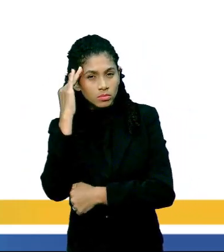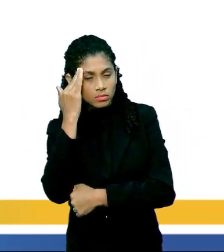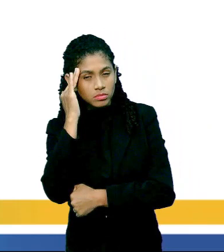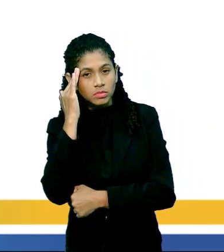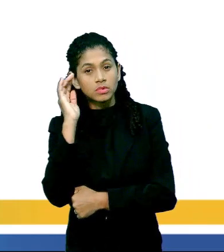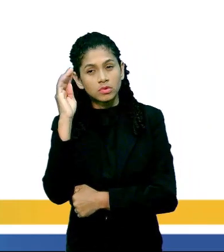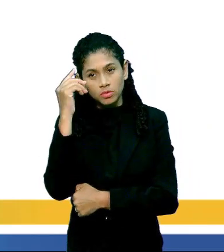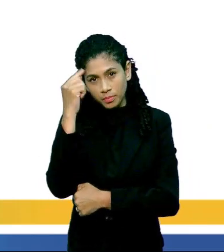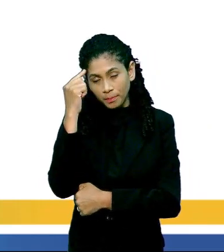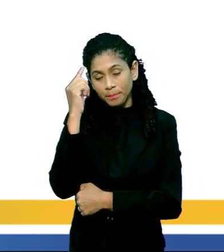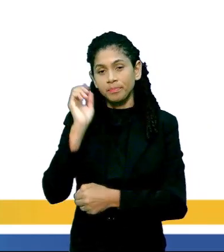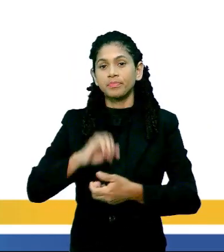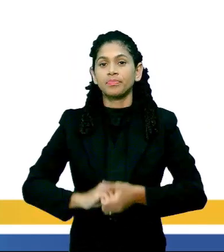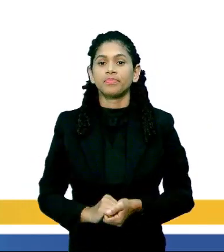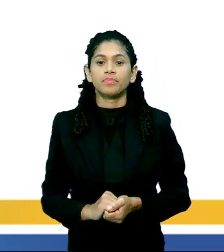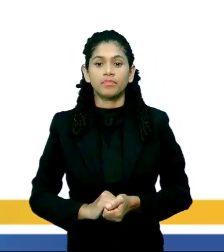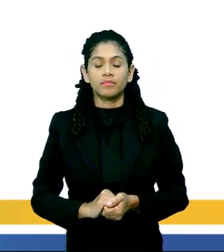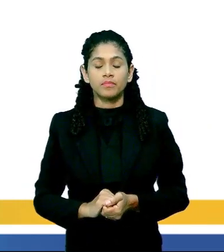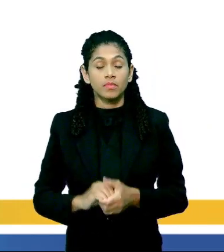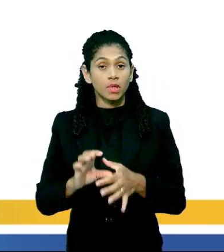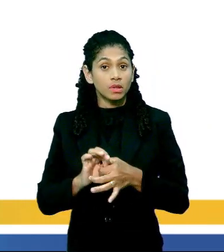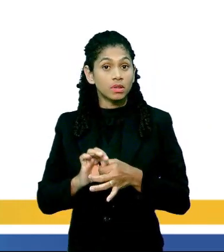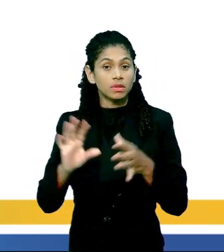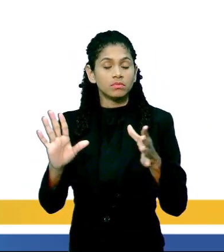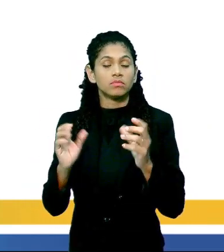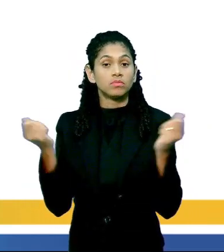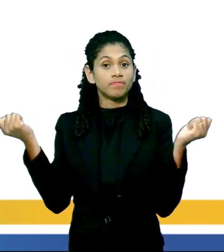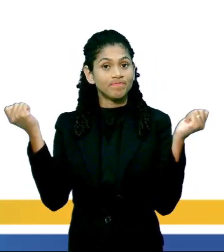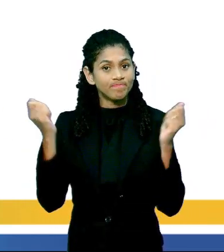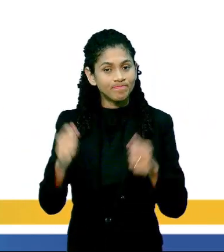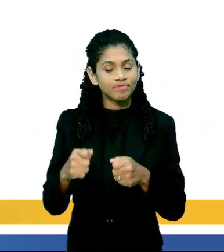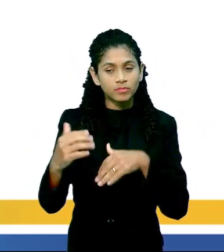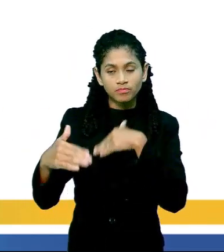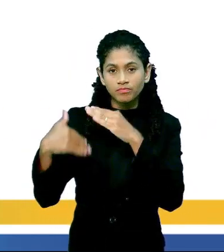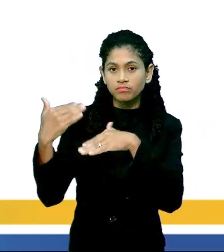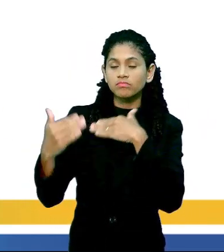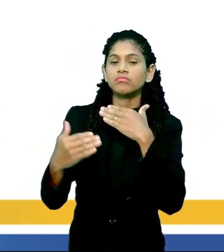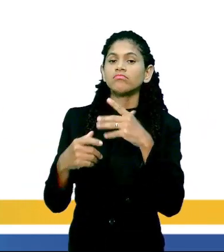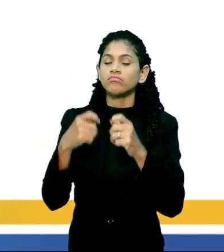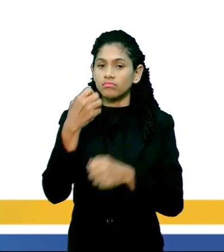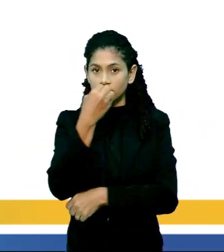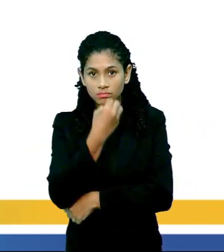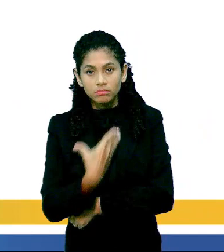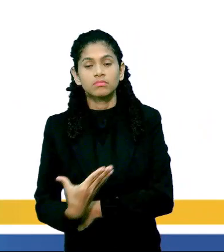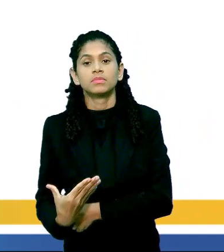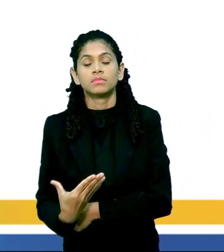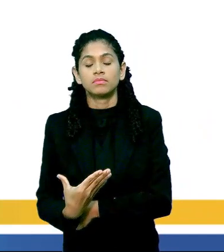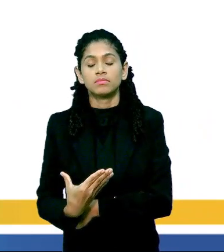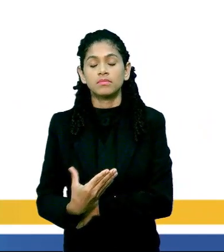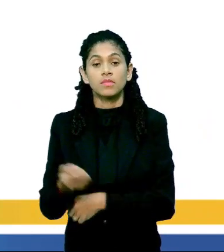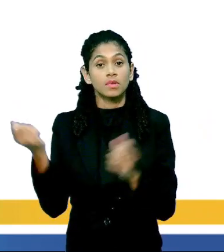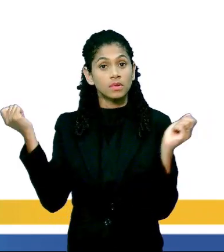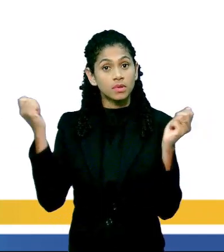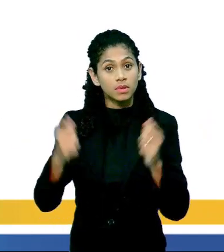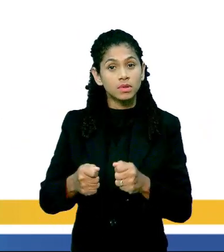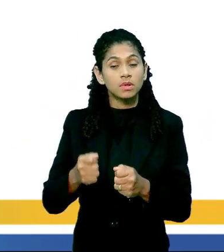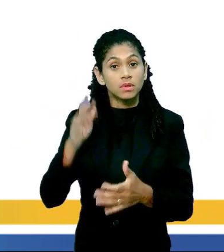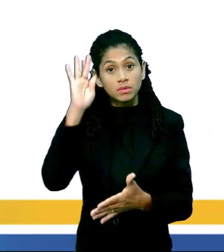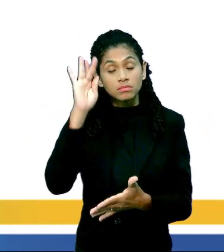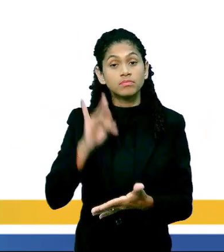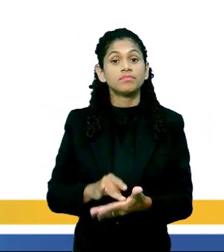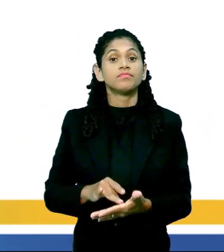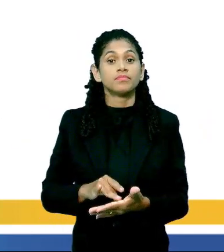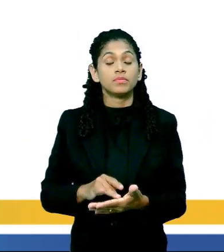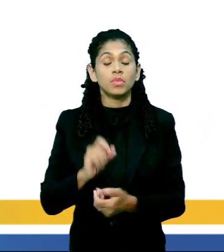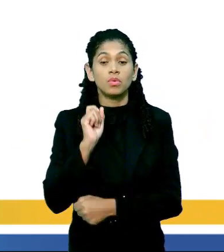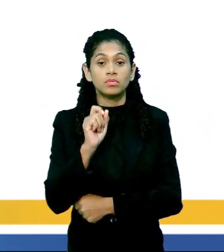de forma descontraída podem permitir que o indivíduo se desenvolva plenamente. Sendo assim, é possível afirmar que o brincar são